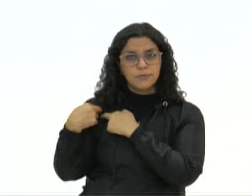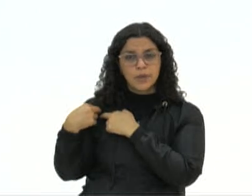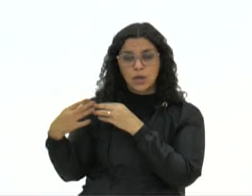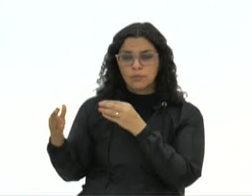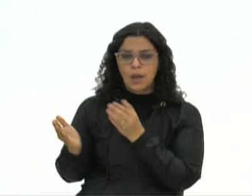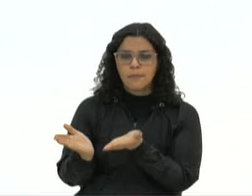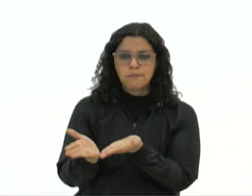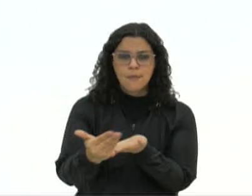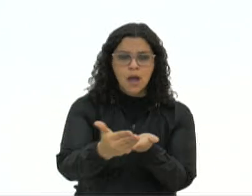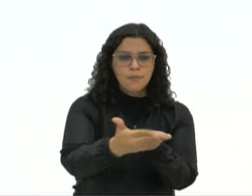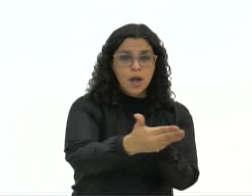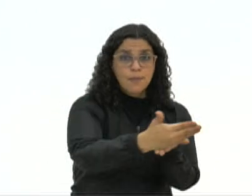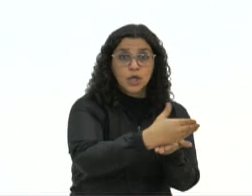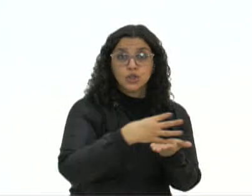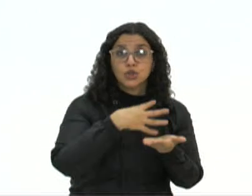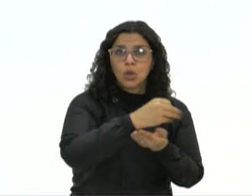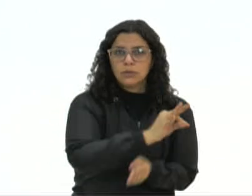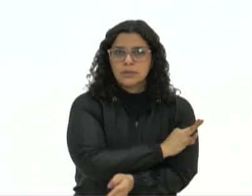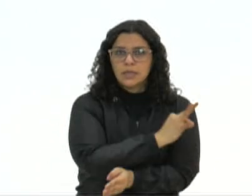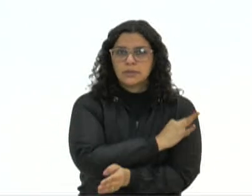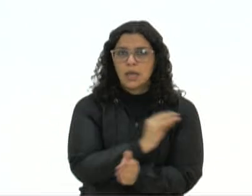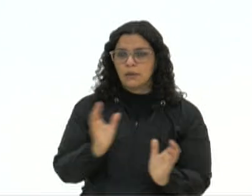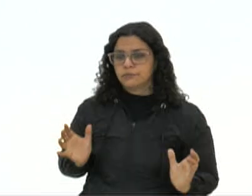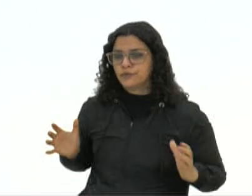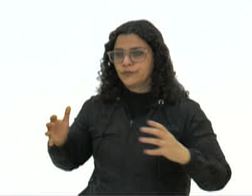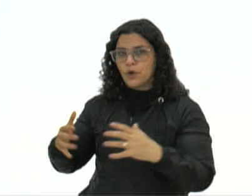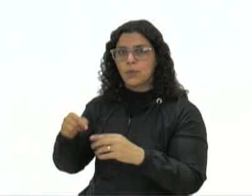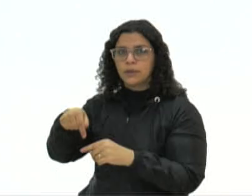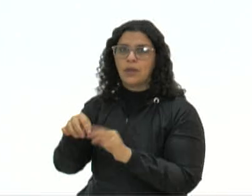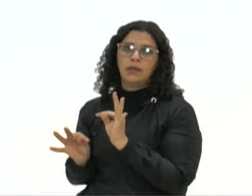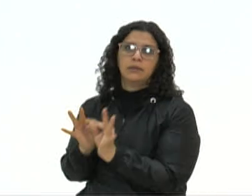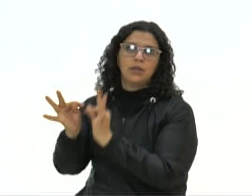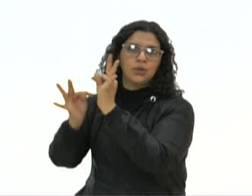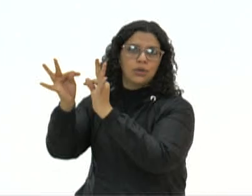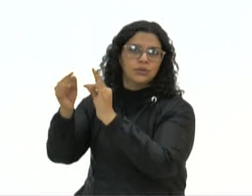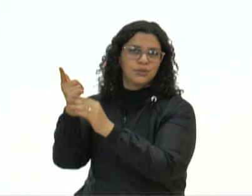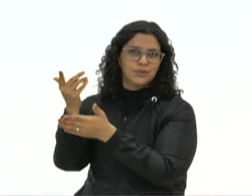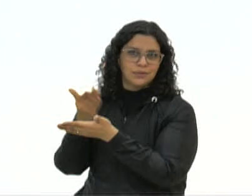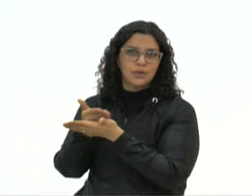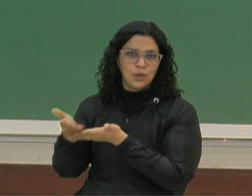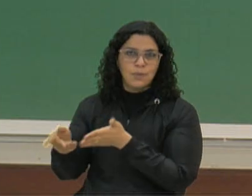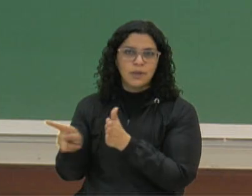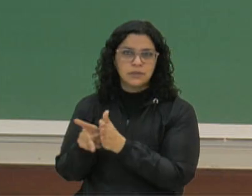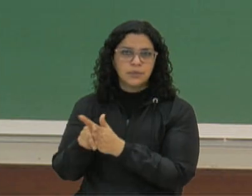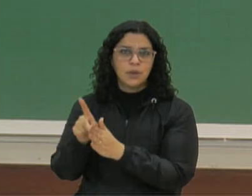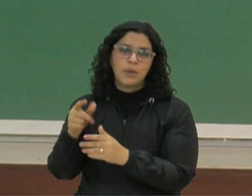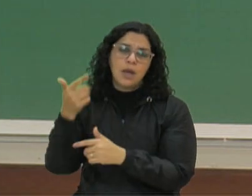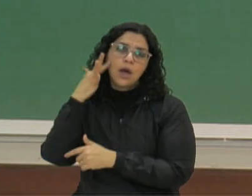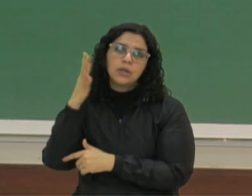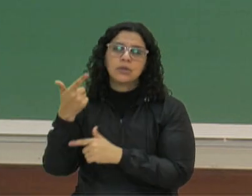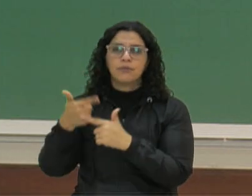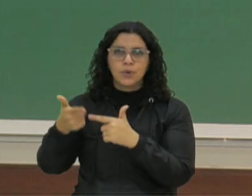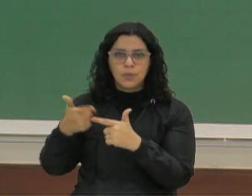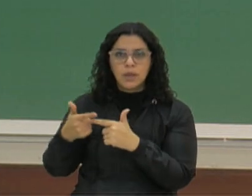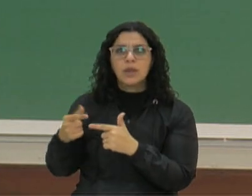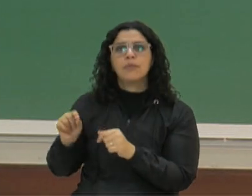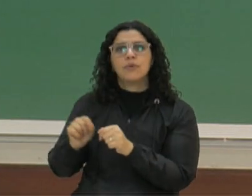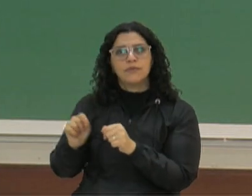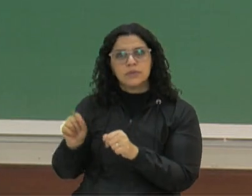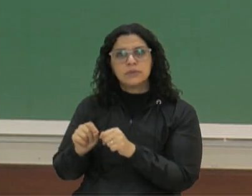agrupar todas essas técnicas, né, agregá-las e dar origem a uma resolução de um problema ou a